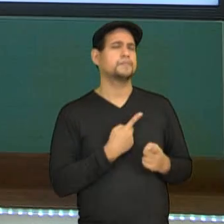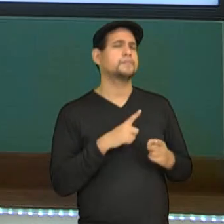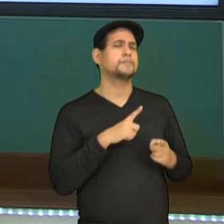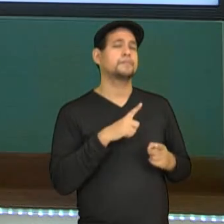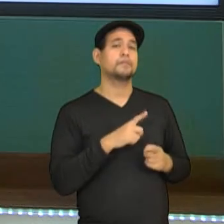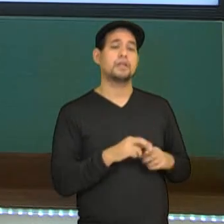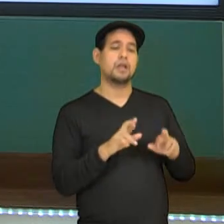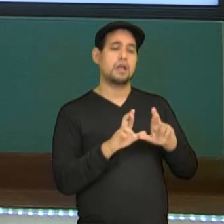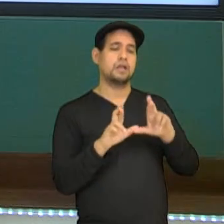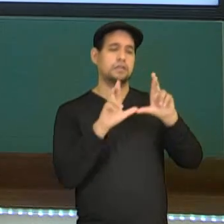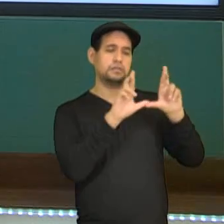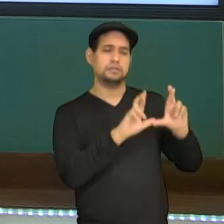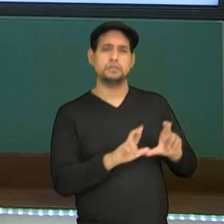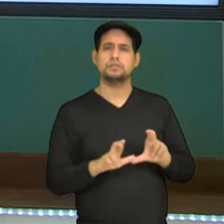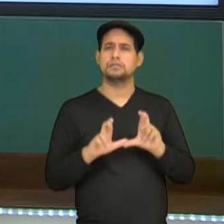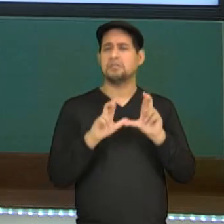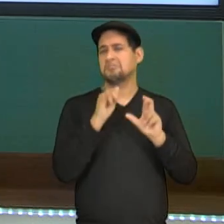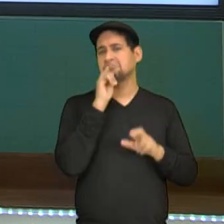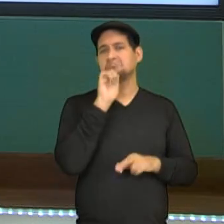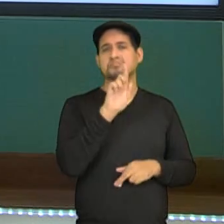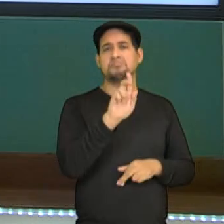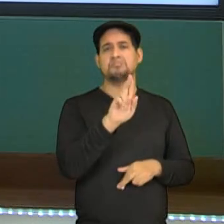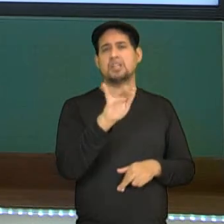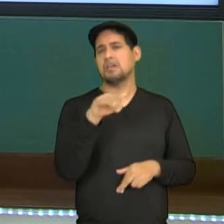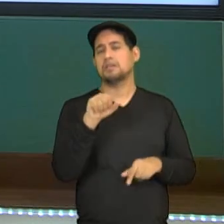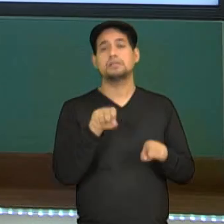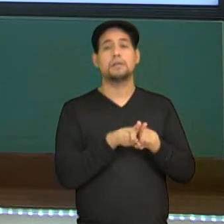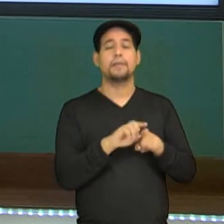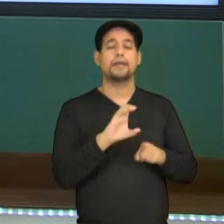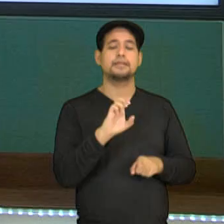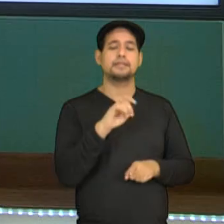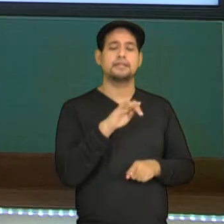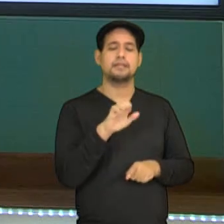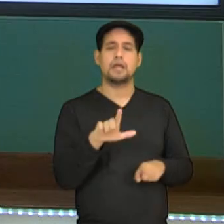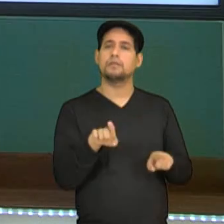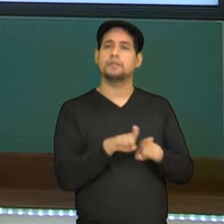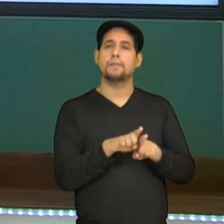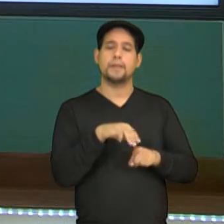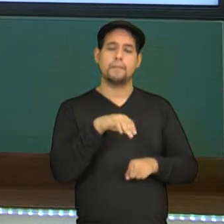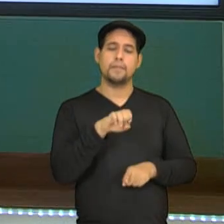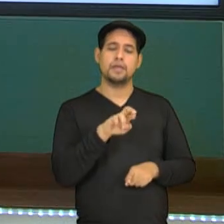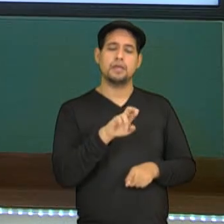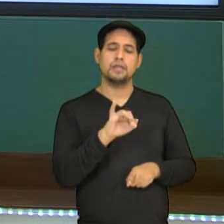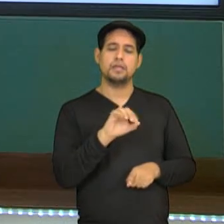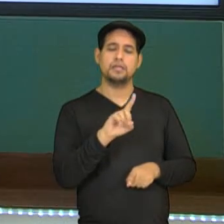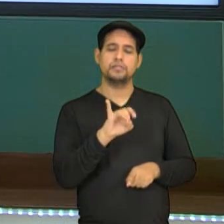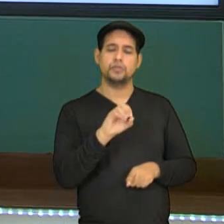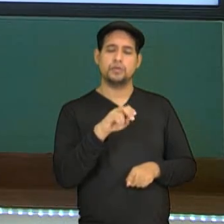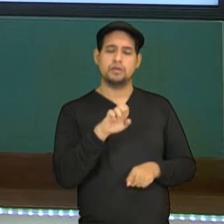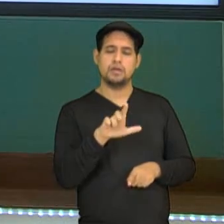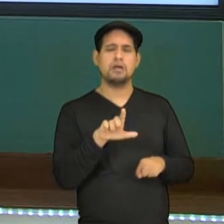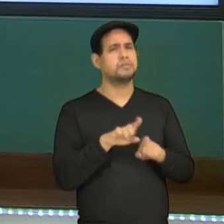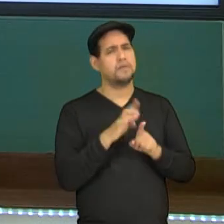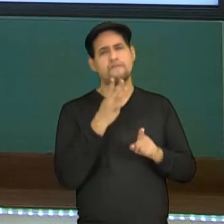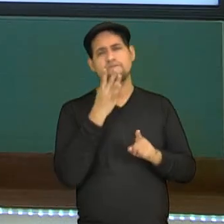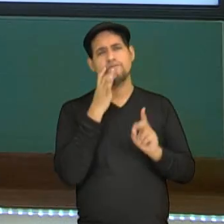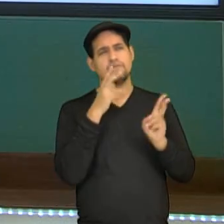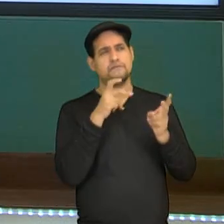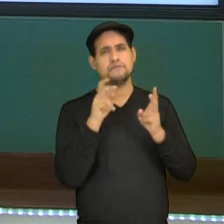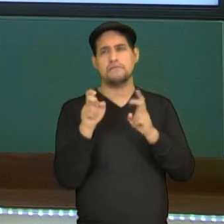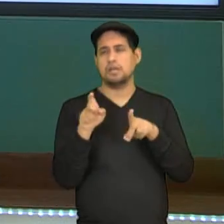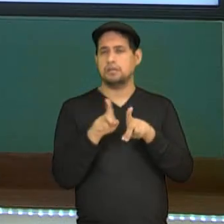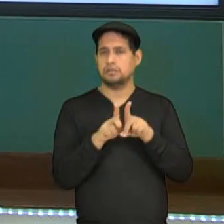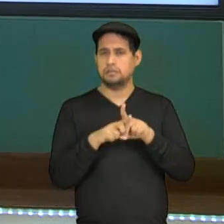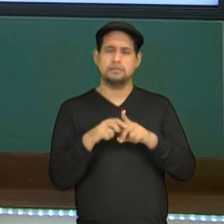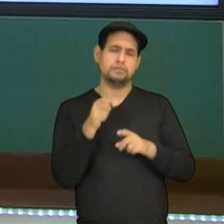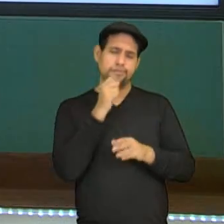a região do Planalto das Guianas, Planalto Central e Planalto Meridional facilmente observadas, também com essa conotação